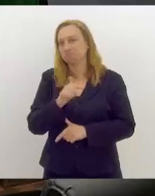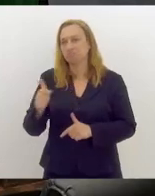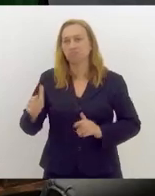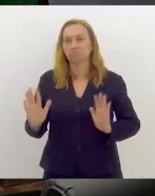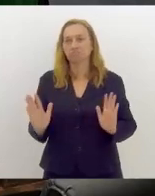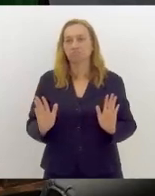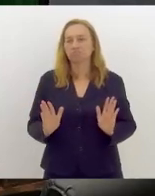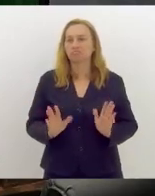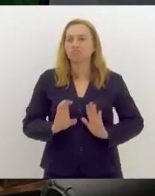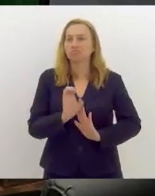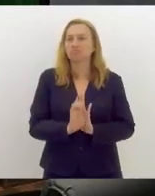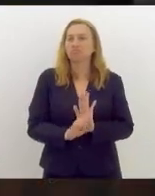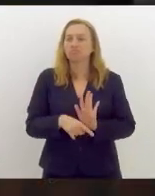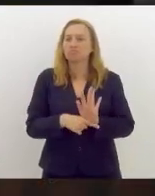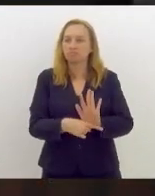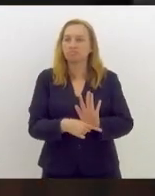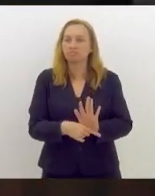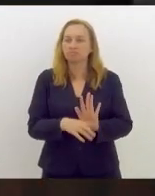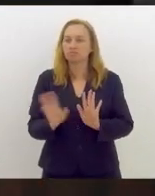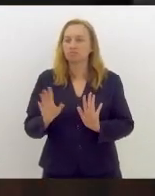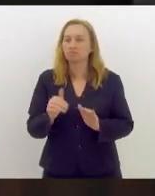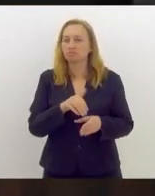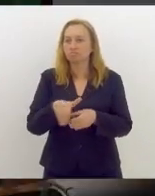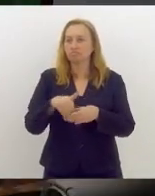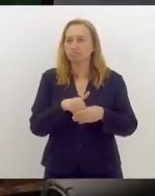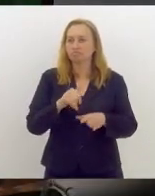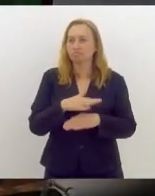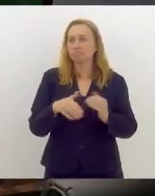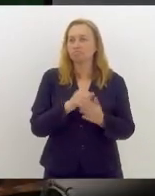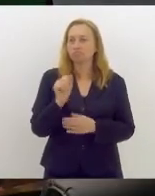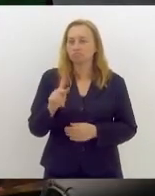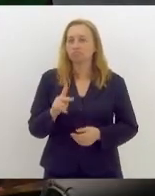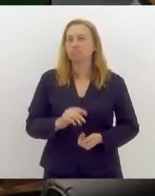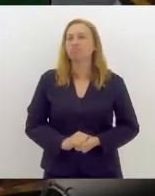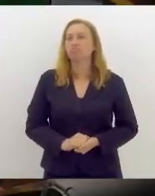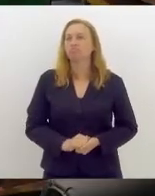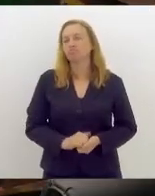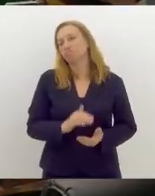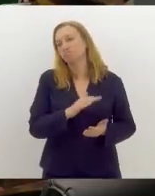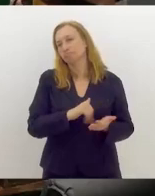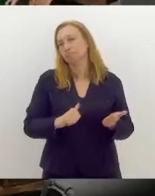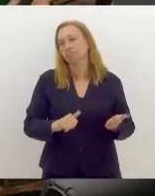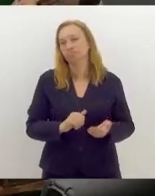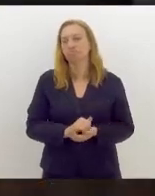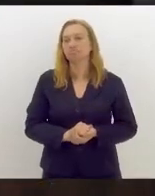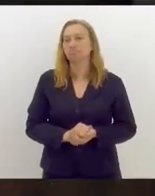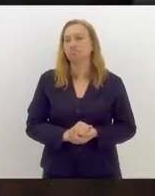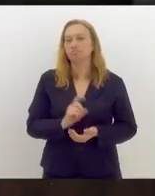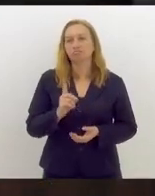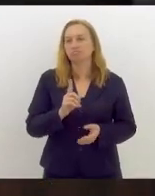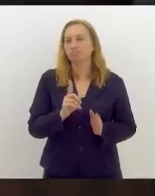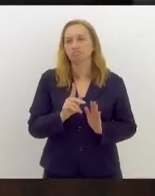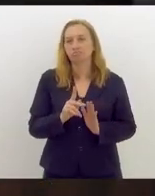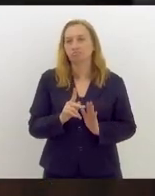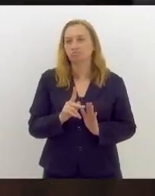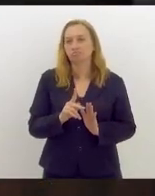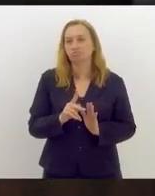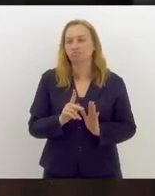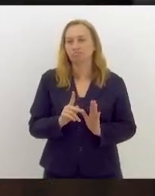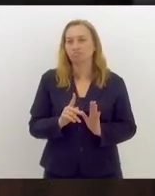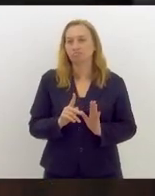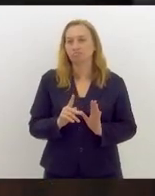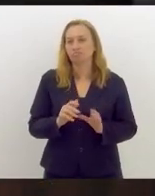as emendas são todas para ajudar o projeto Então tá bom beleza não vou voltar ao presidente da sua